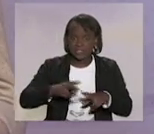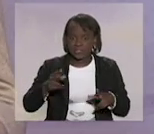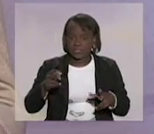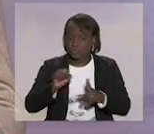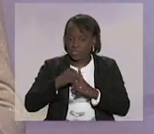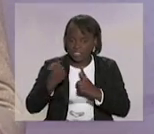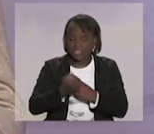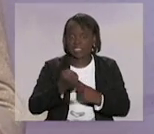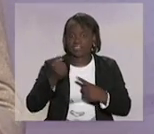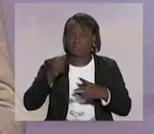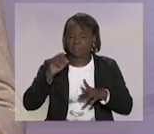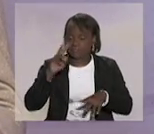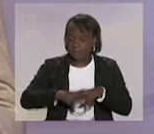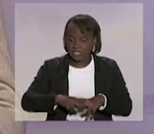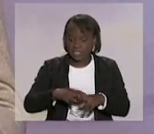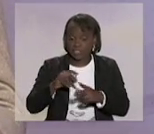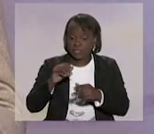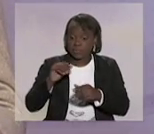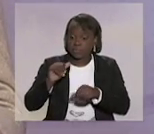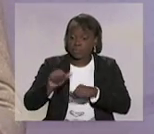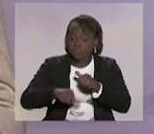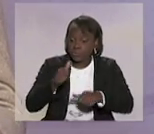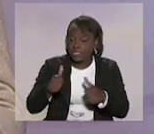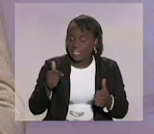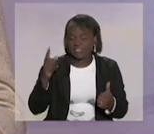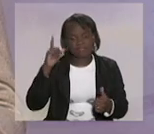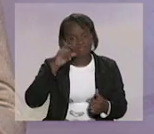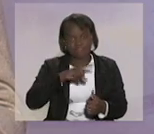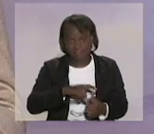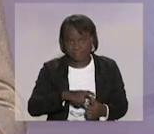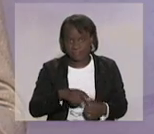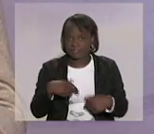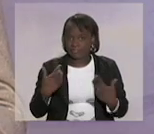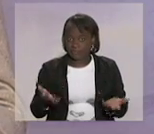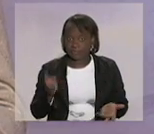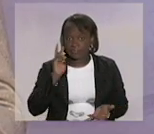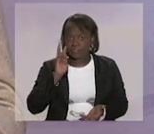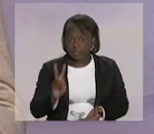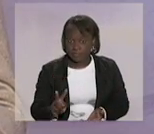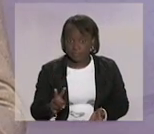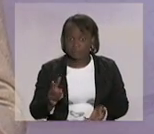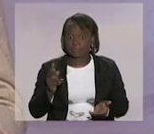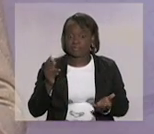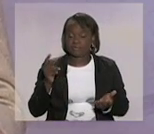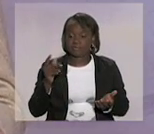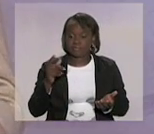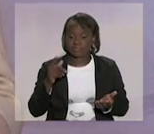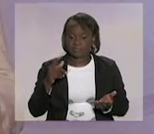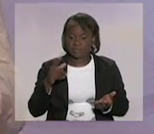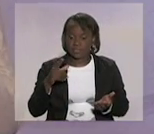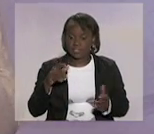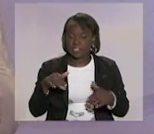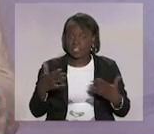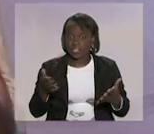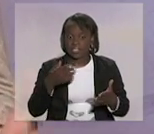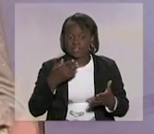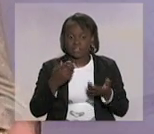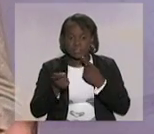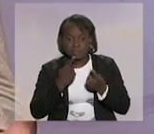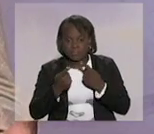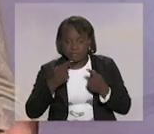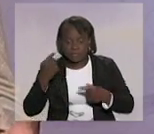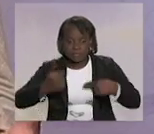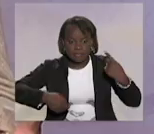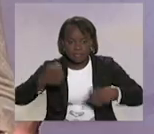na nossa sociedade sejam desconstruídos facilmente. Então você vê ainda que quando o debate